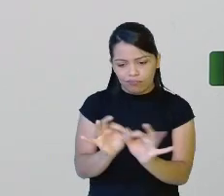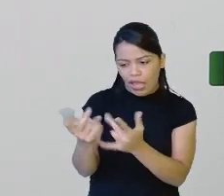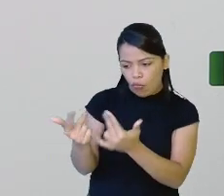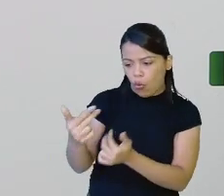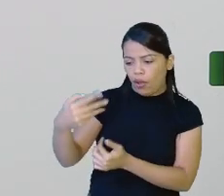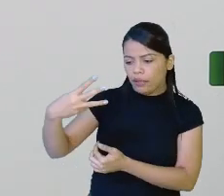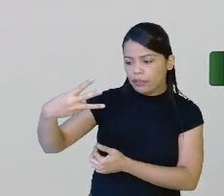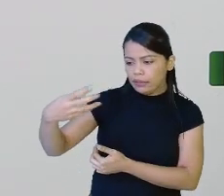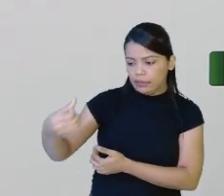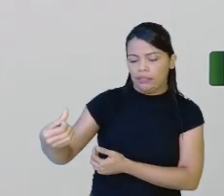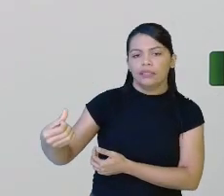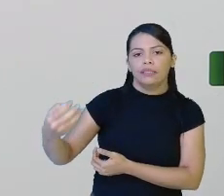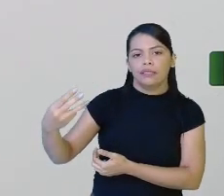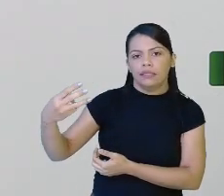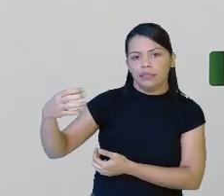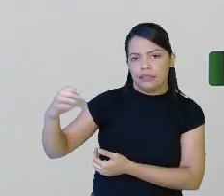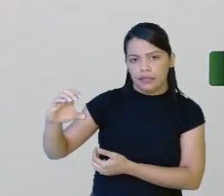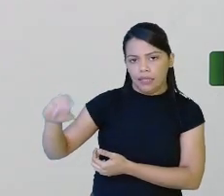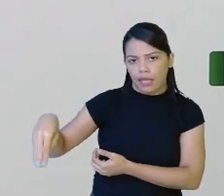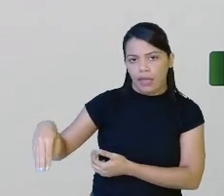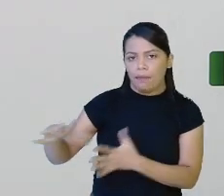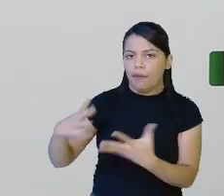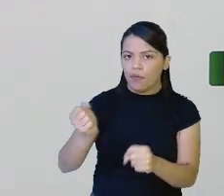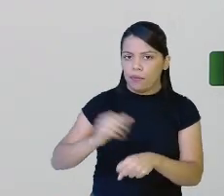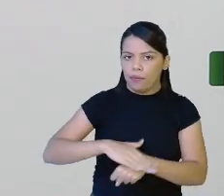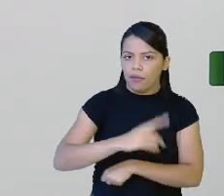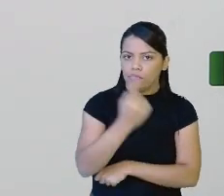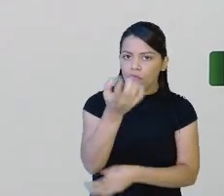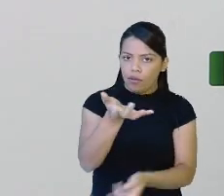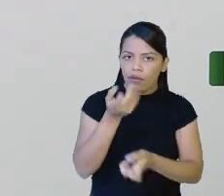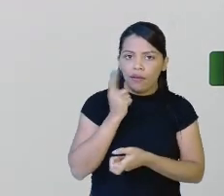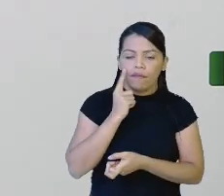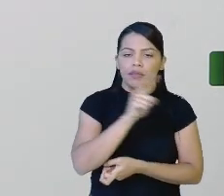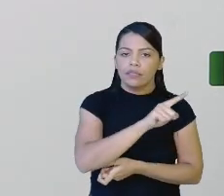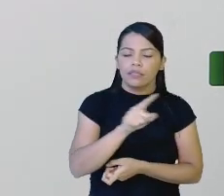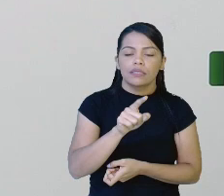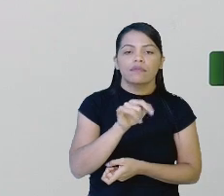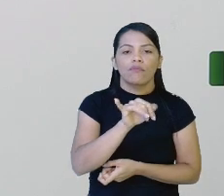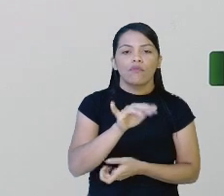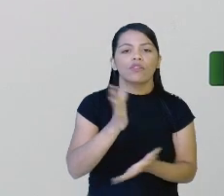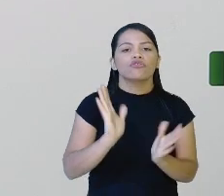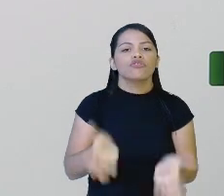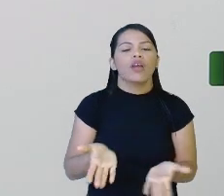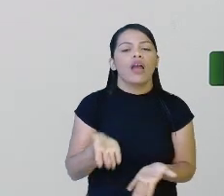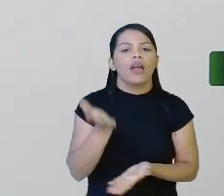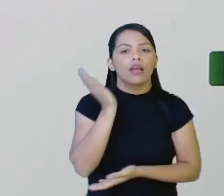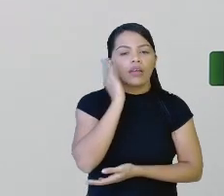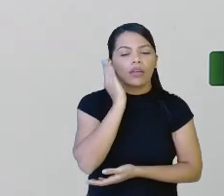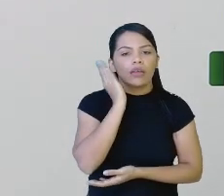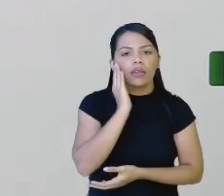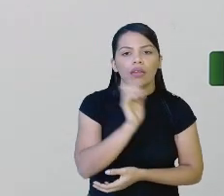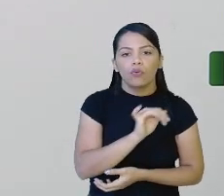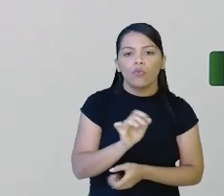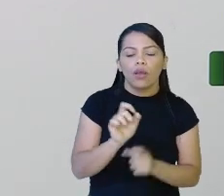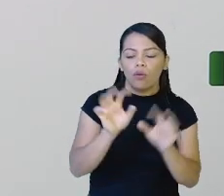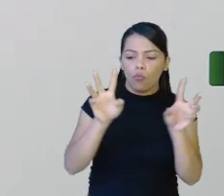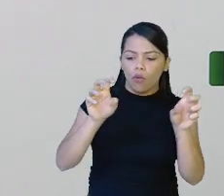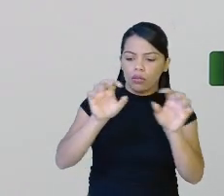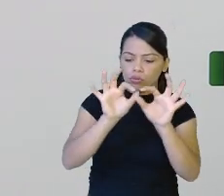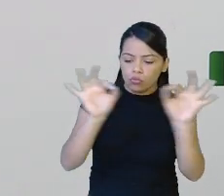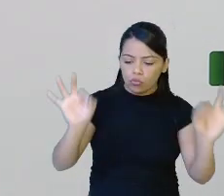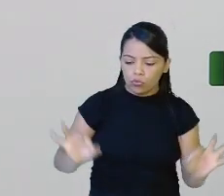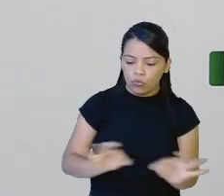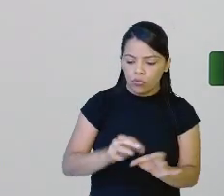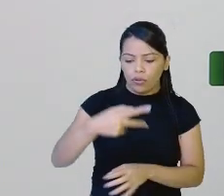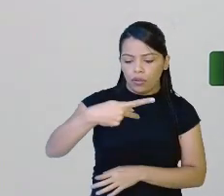36 centímetros. Vamos para mais uma? Eu quero ver se você já entendeu essa questão de perímetro.